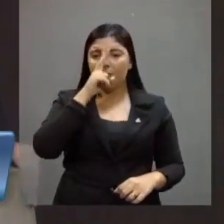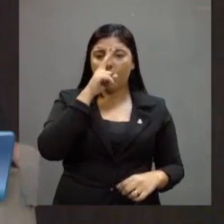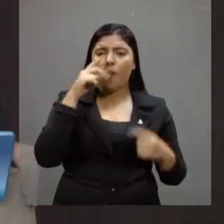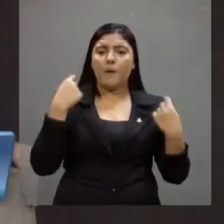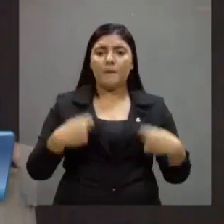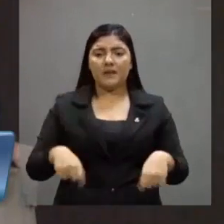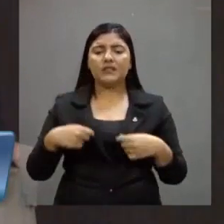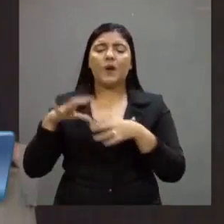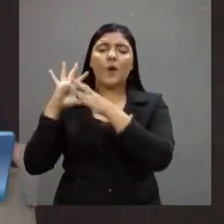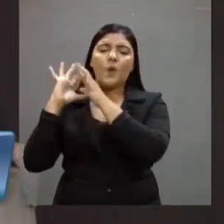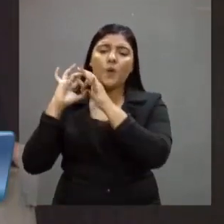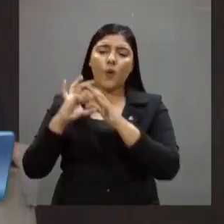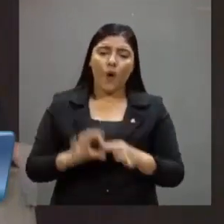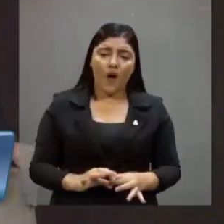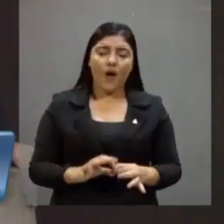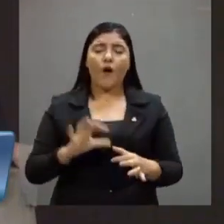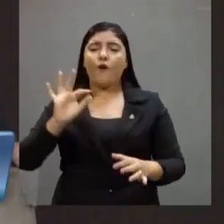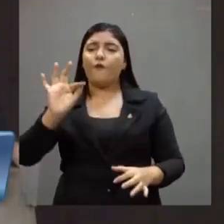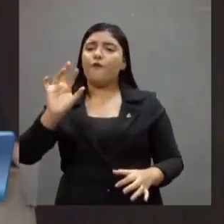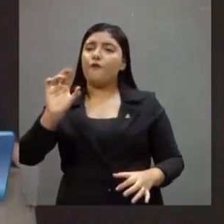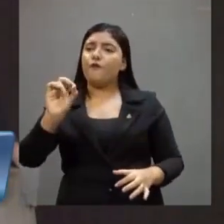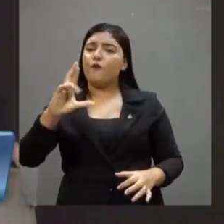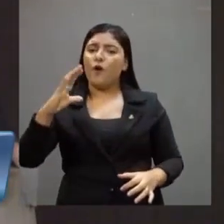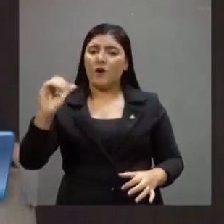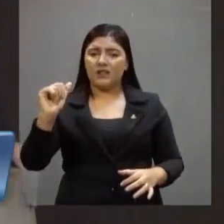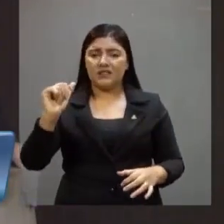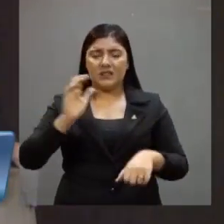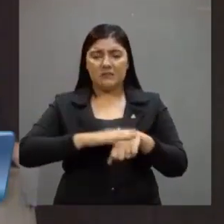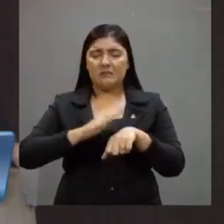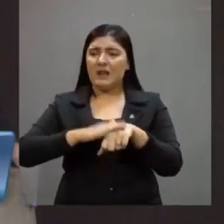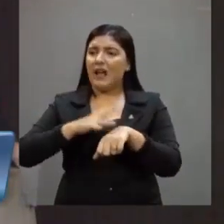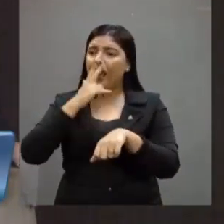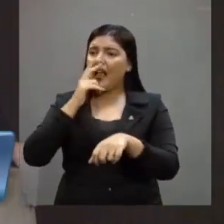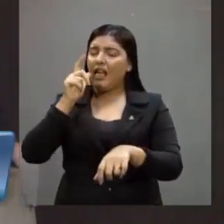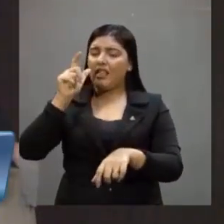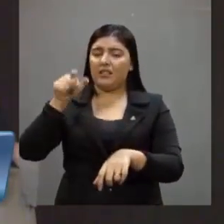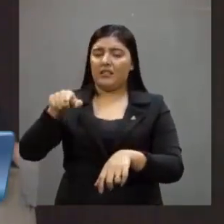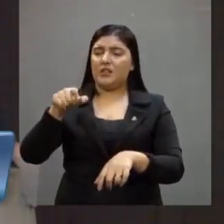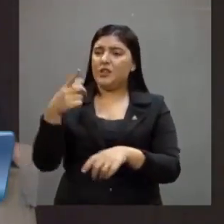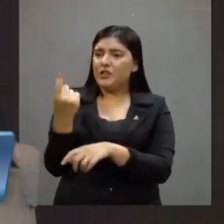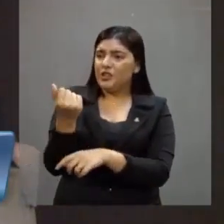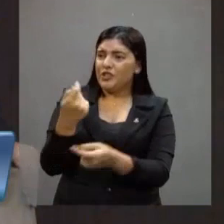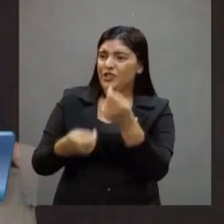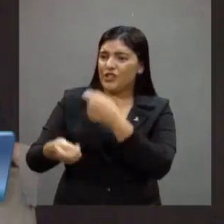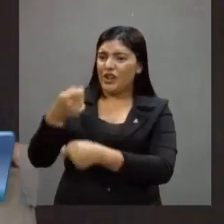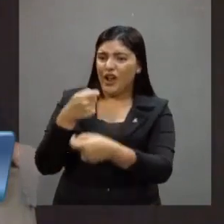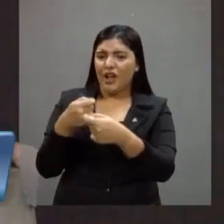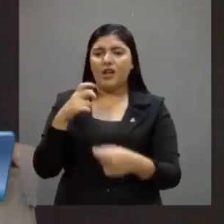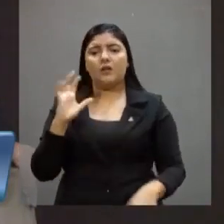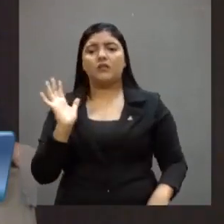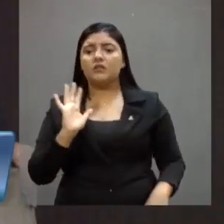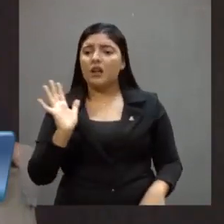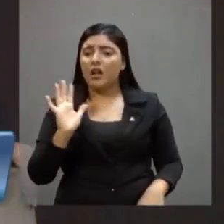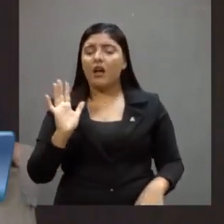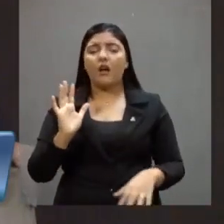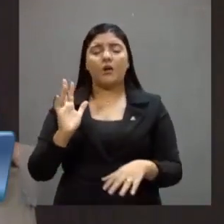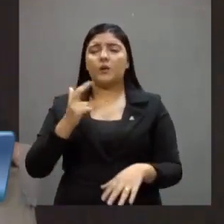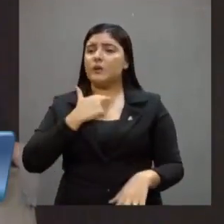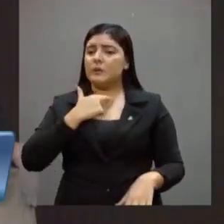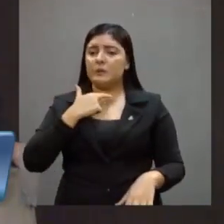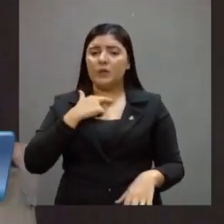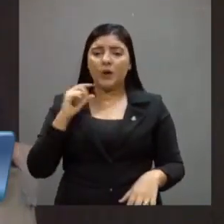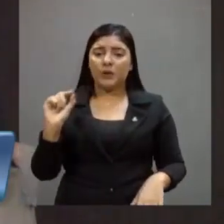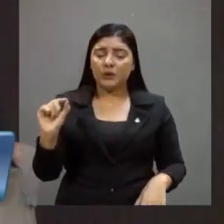da coerência. A força não deve vir da máquina, a força não deve vir do dinheiro, a força não deve